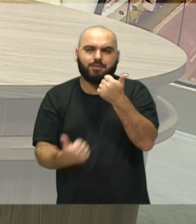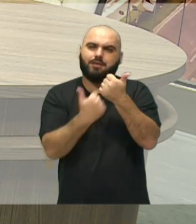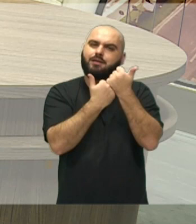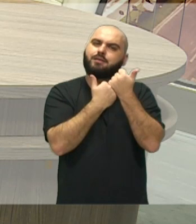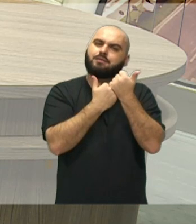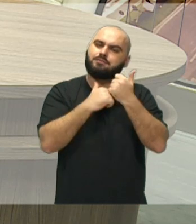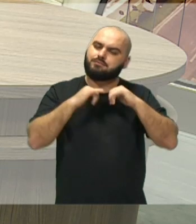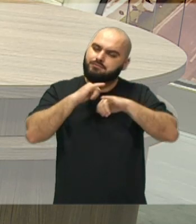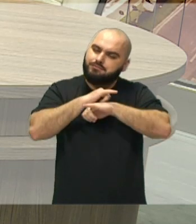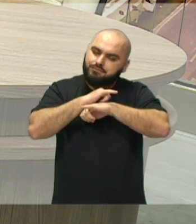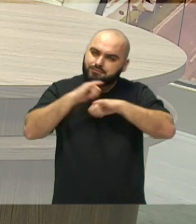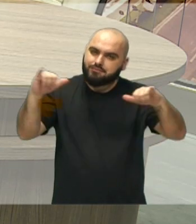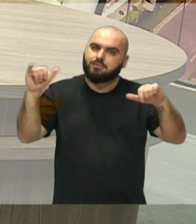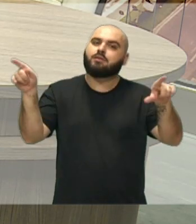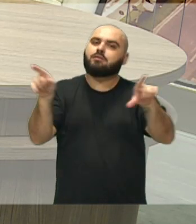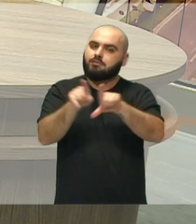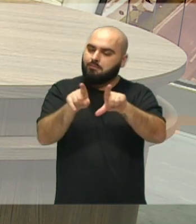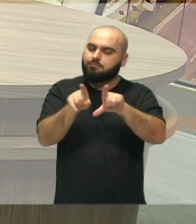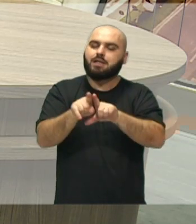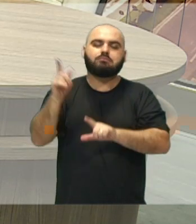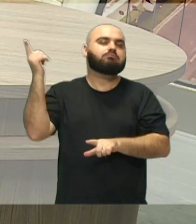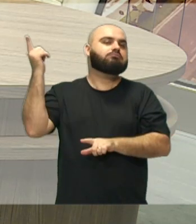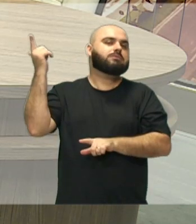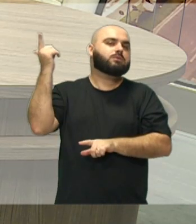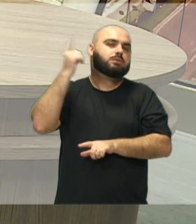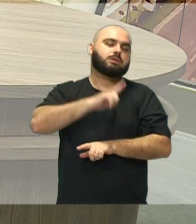divulgando, você também nos dá